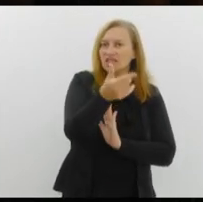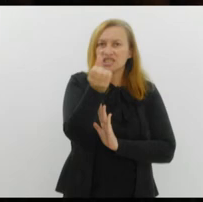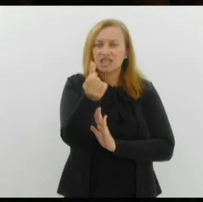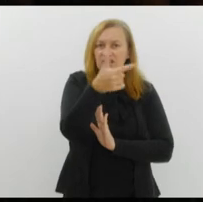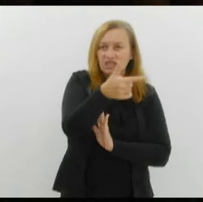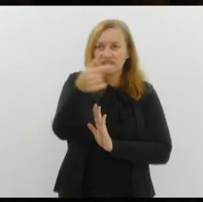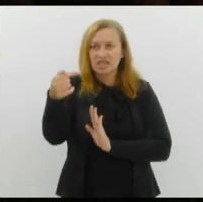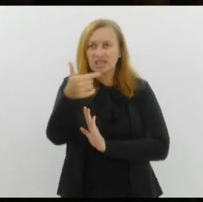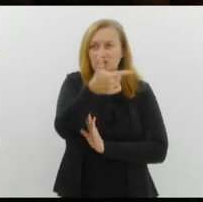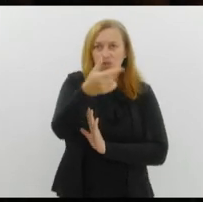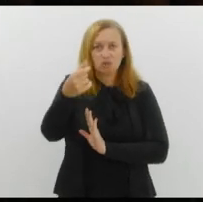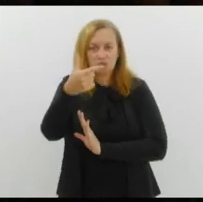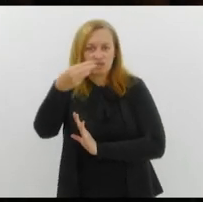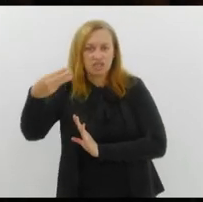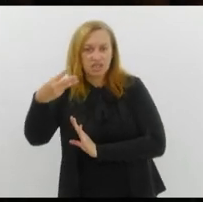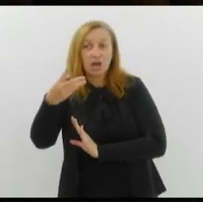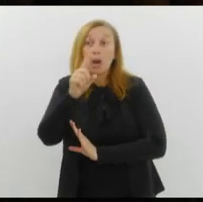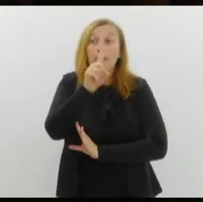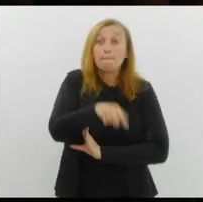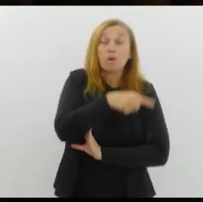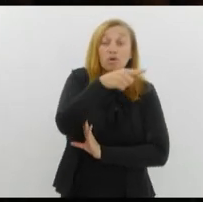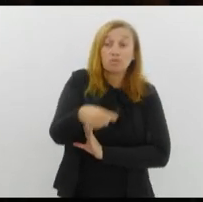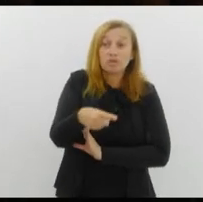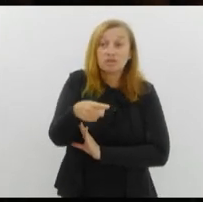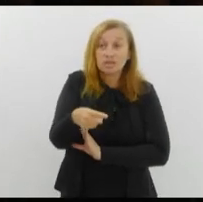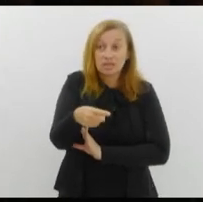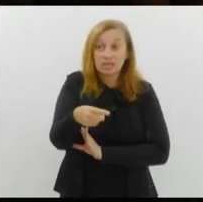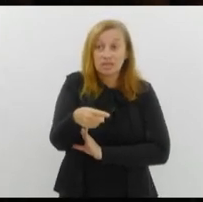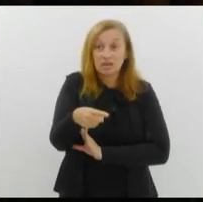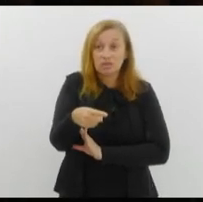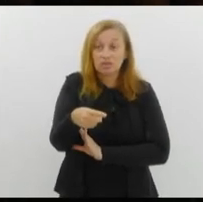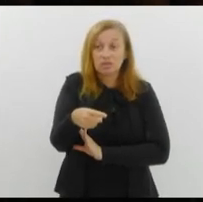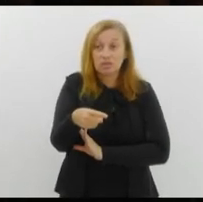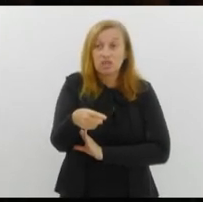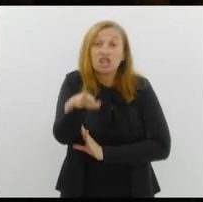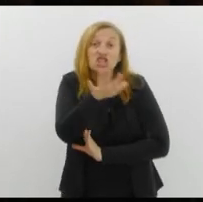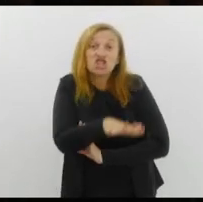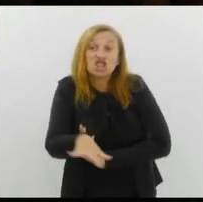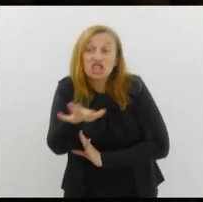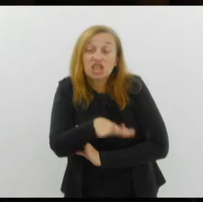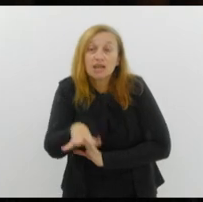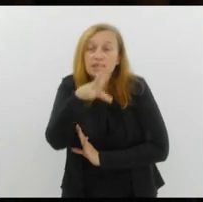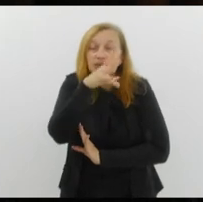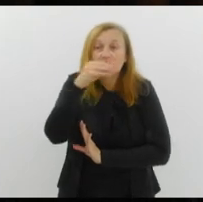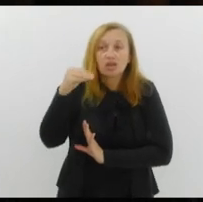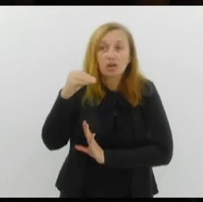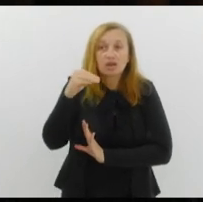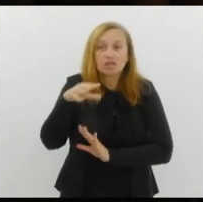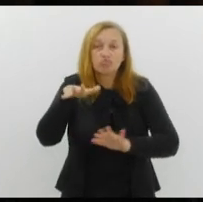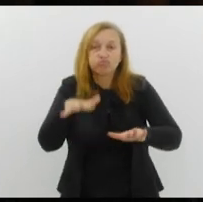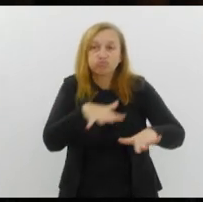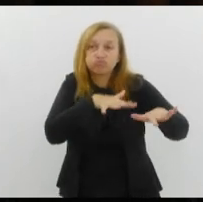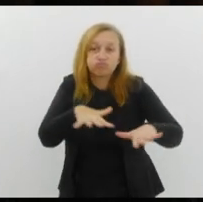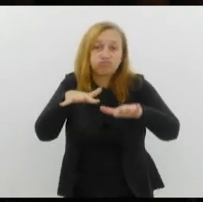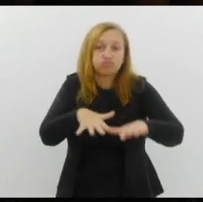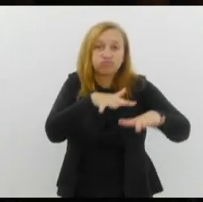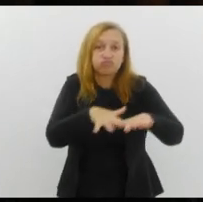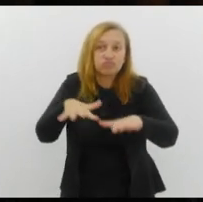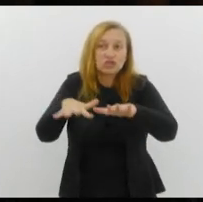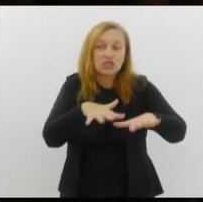2627 de 2023, dispõe a proibição da participação de crianças e adolescentes nas passeatas e